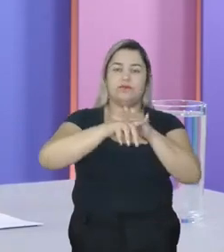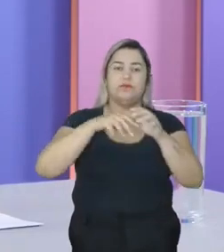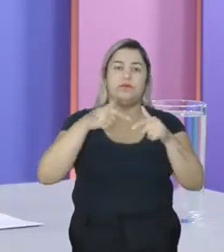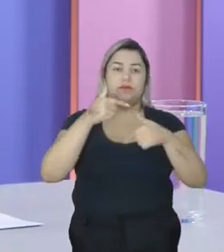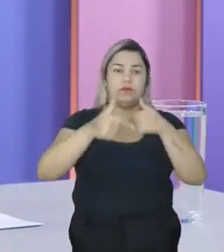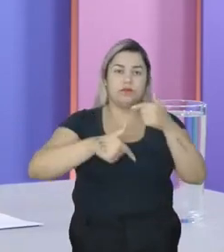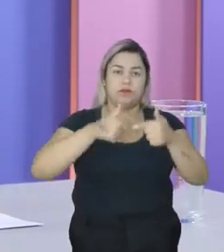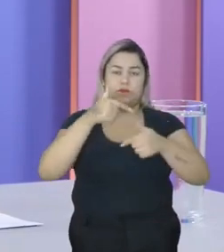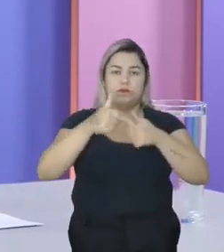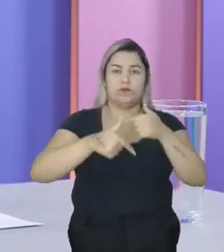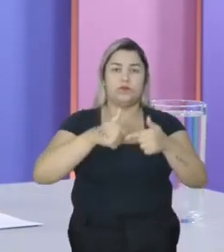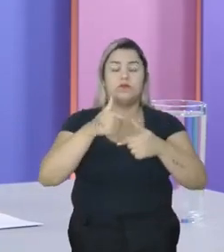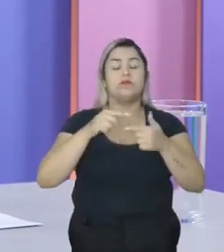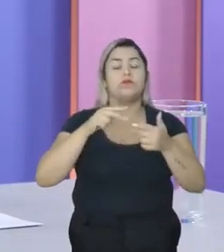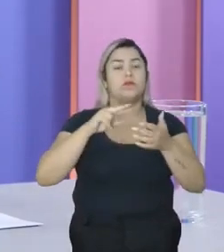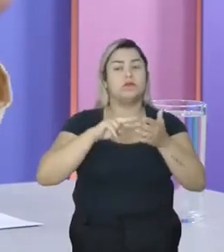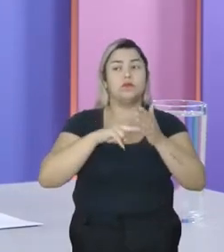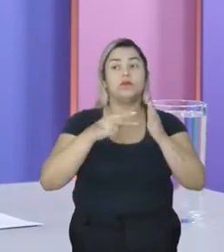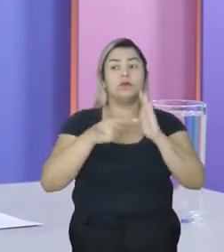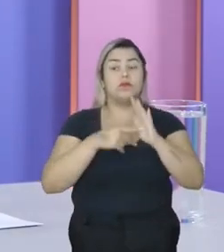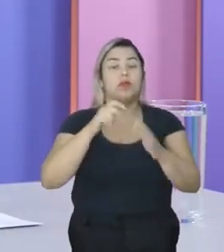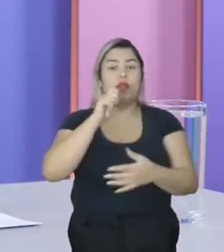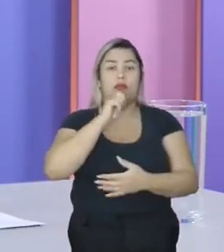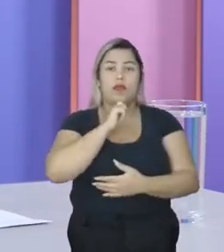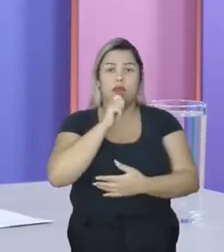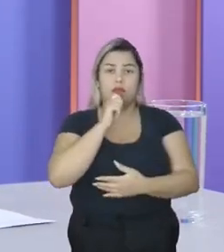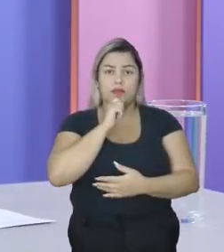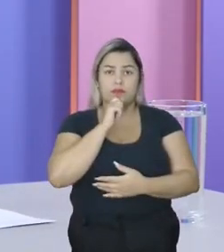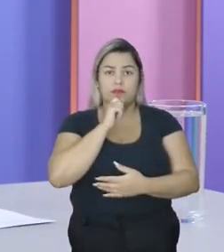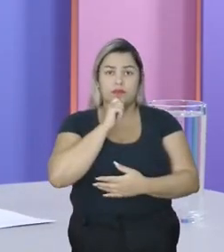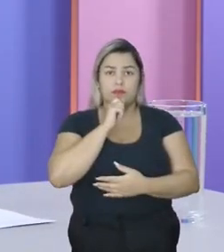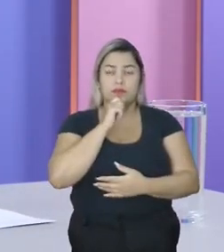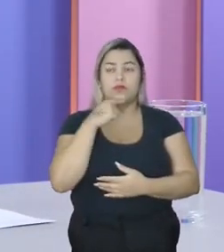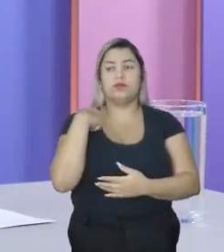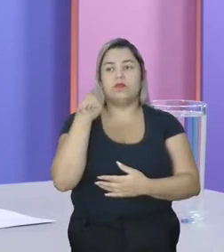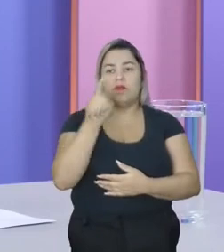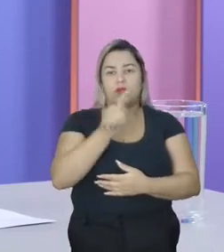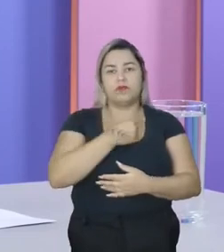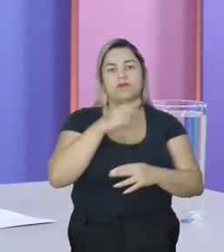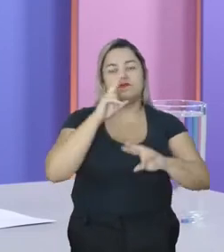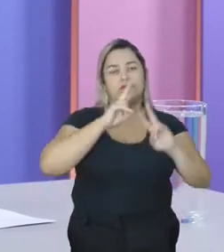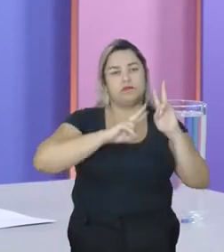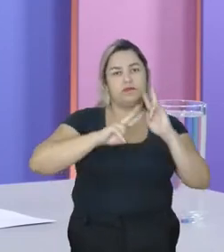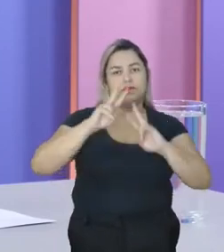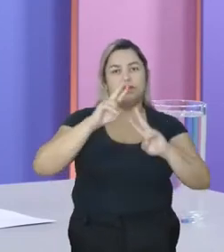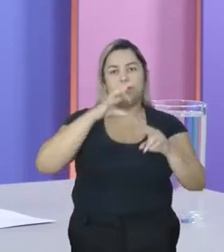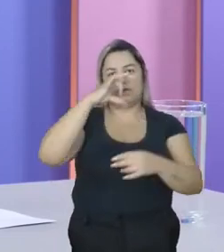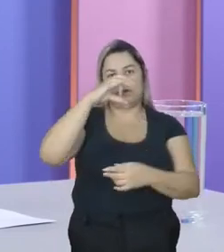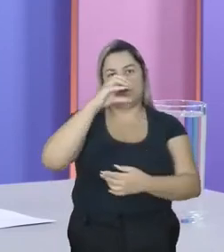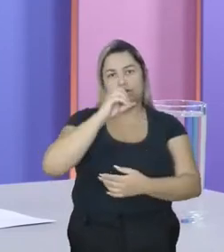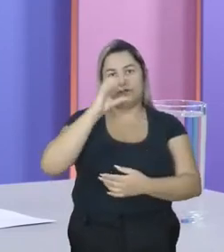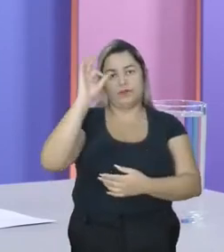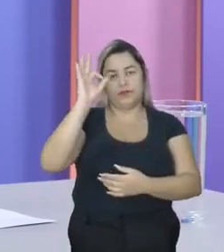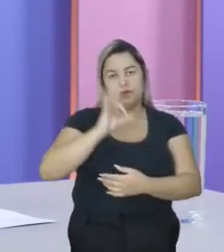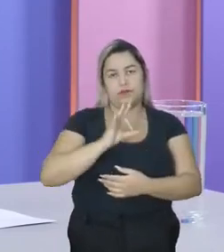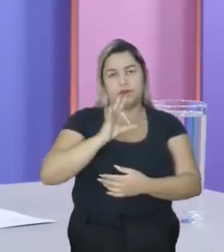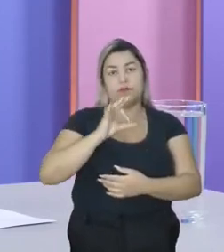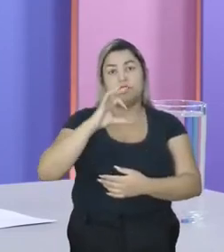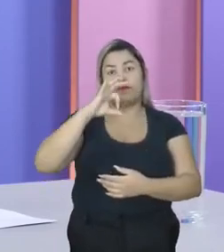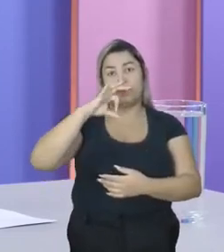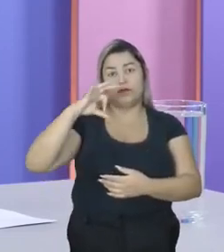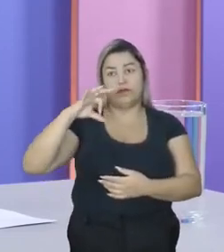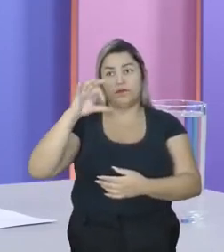muito nesse sentido, porque ainda, né, a gente viu que 90%,